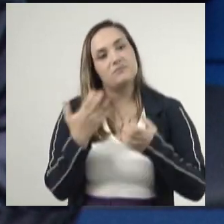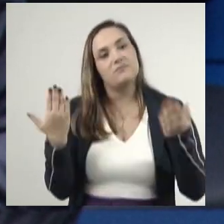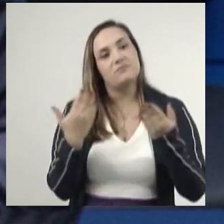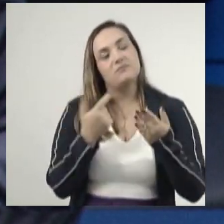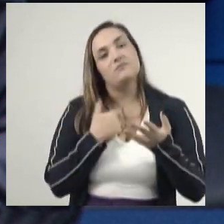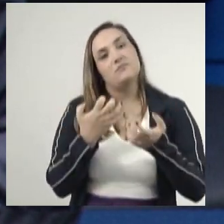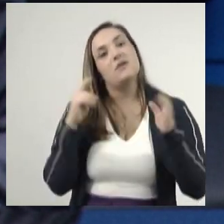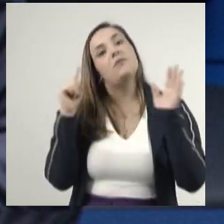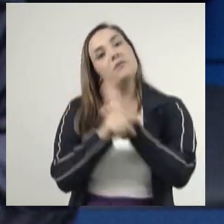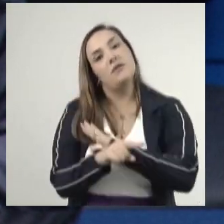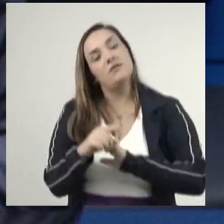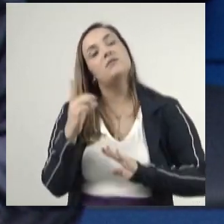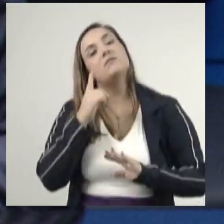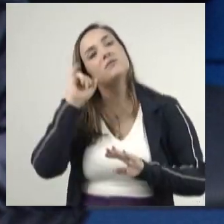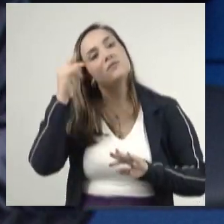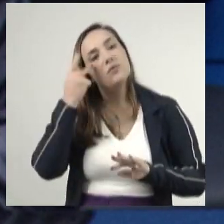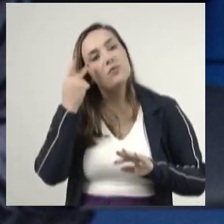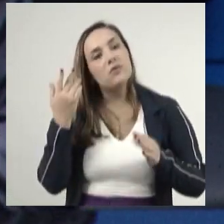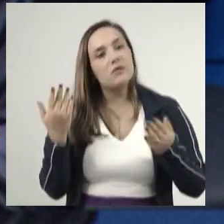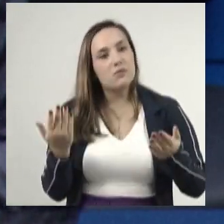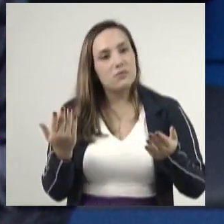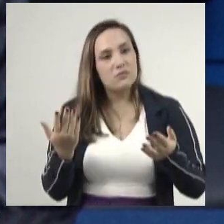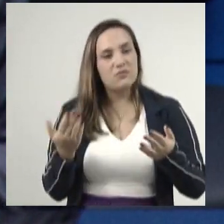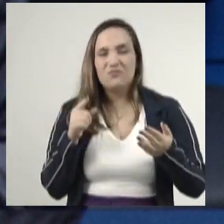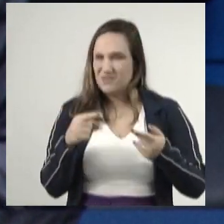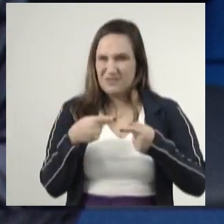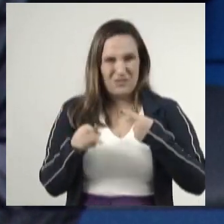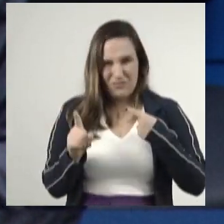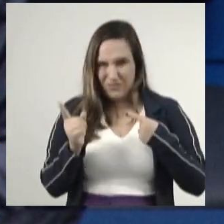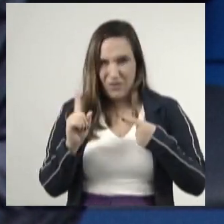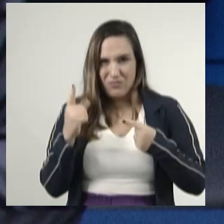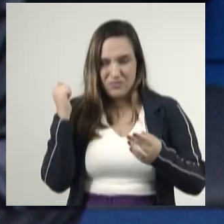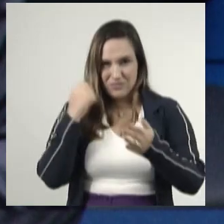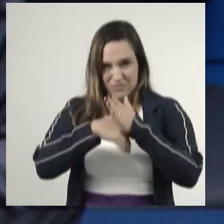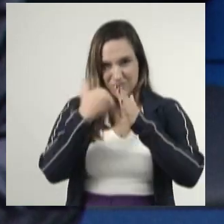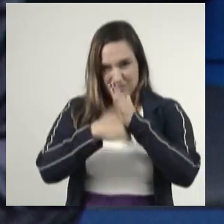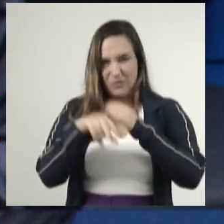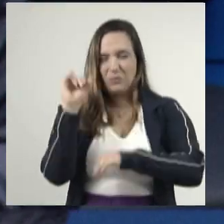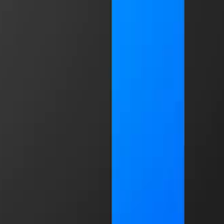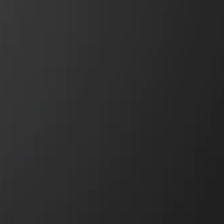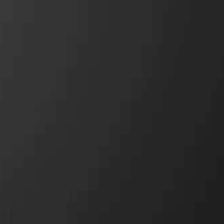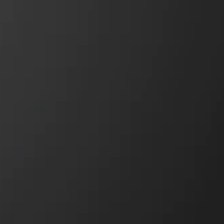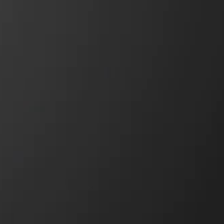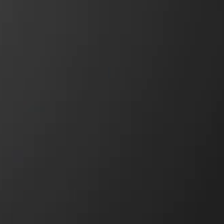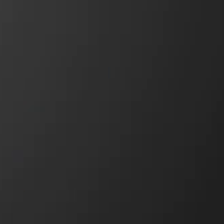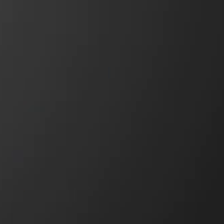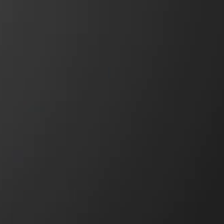perguntar para o deputado João Henrique, claramente, o senhor é contra incentivo fiscal? Fiscal, deputado.